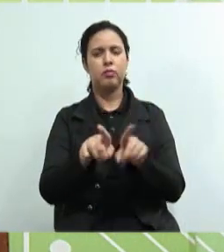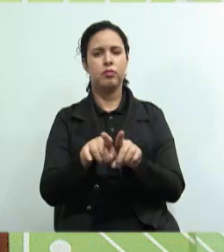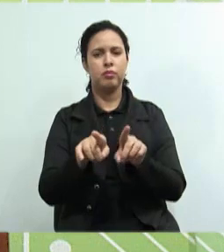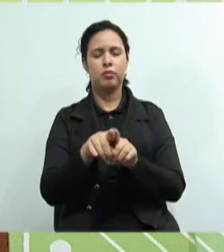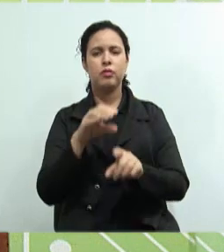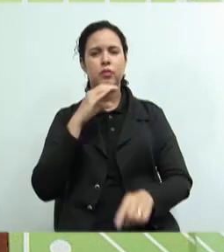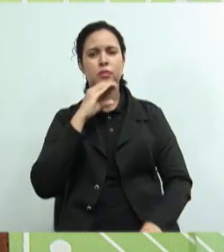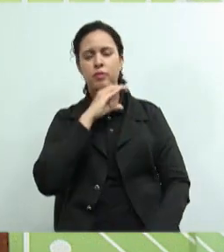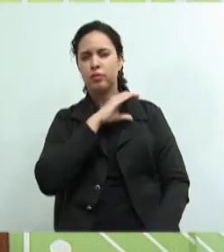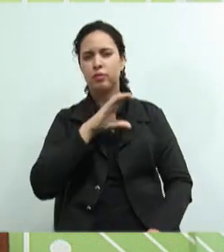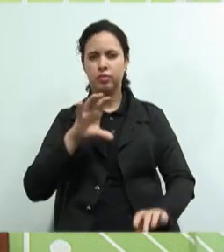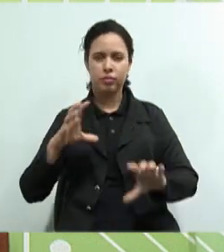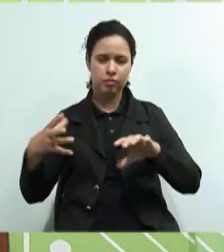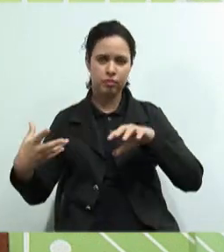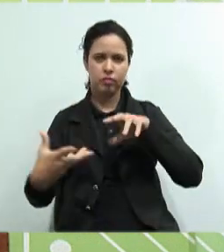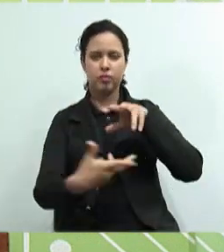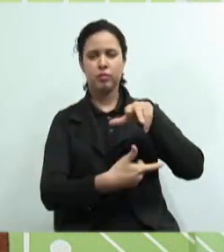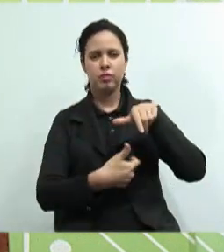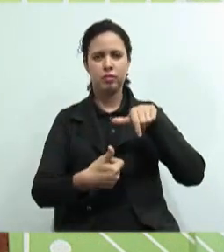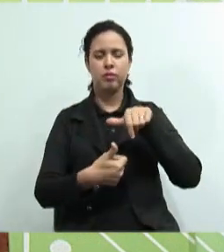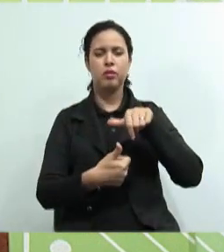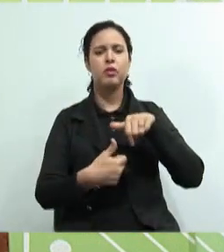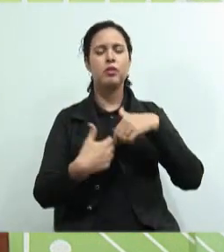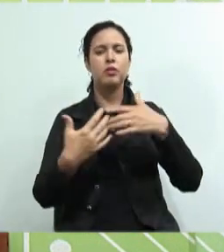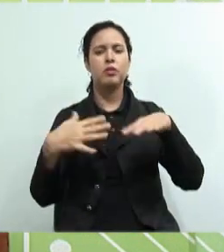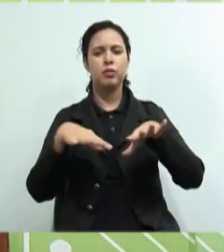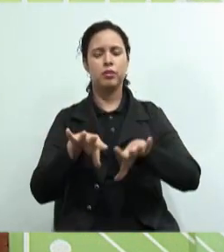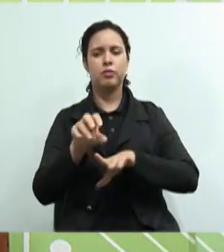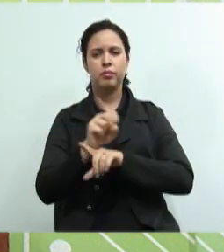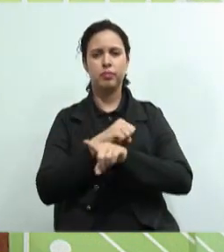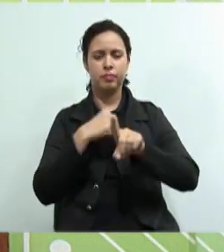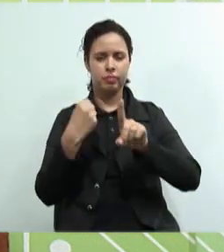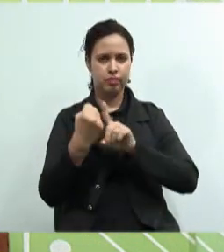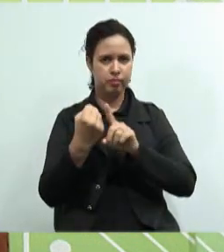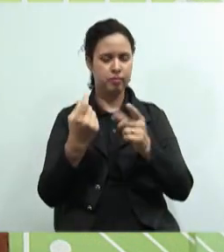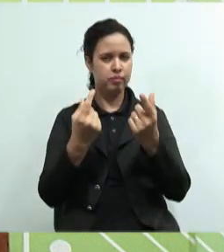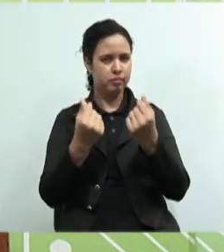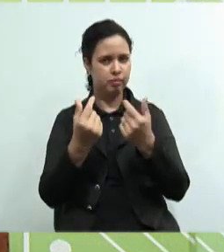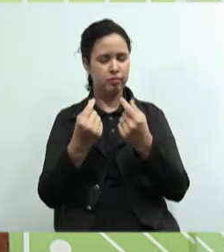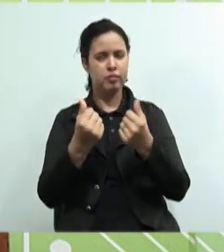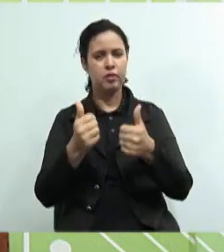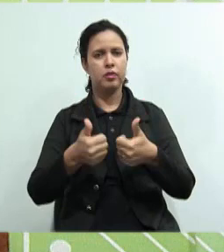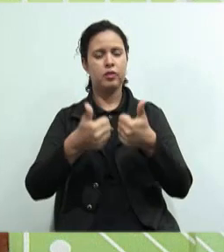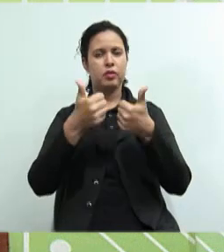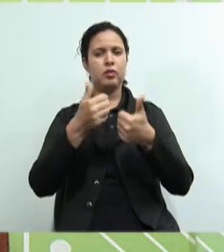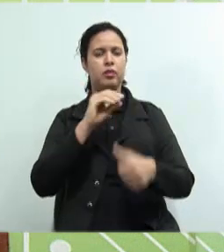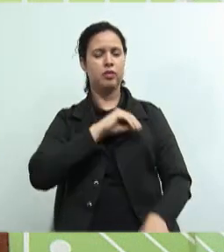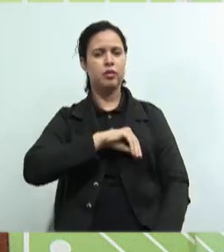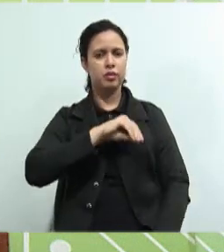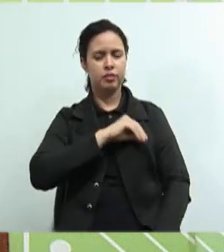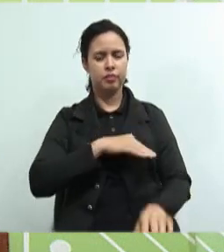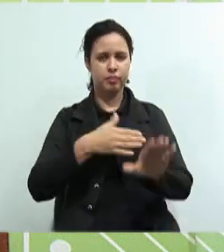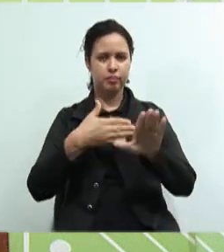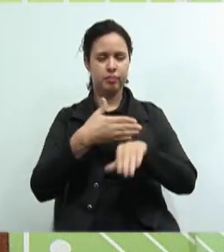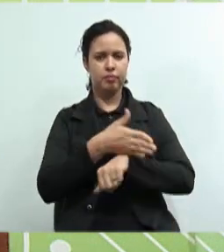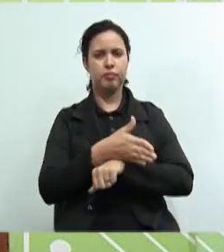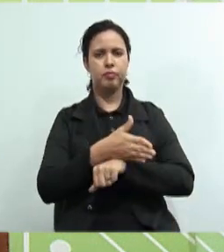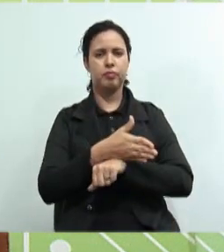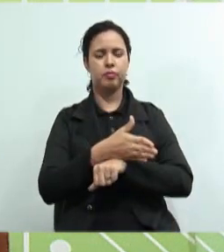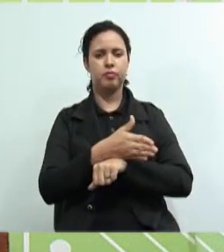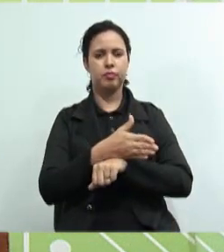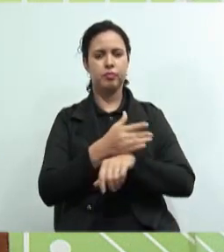de consumidores. A inclusão social passa por uma inclusão econômica, pela questão de melhoria de renda, melhoria de acesso de bens